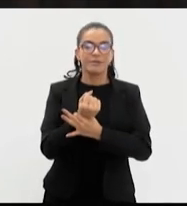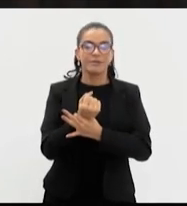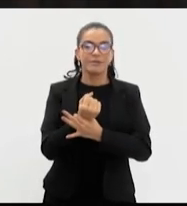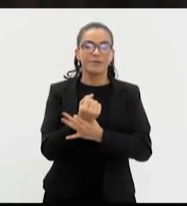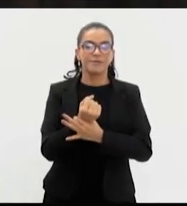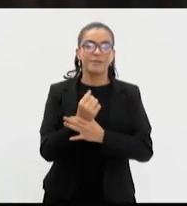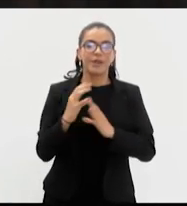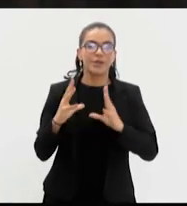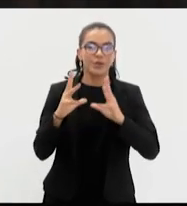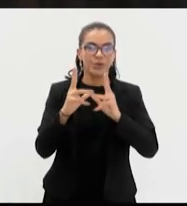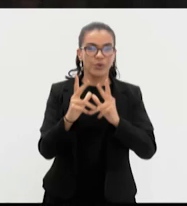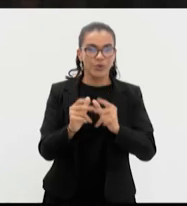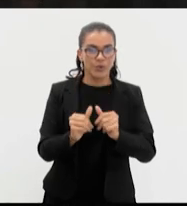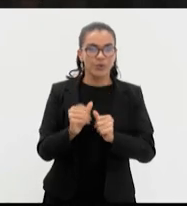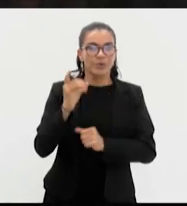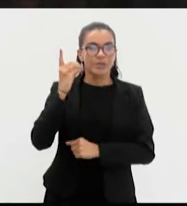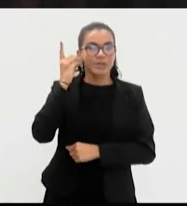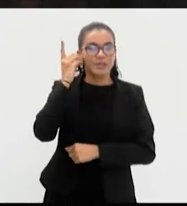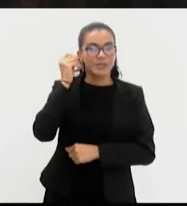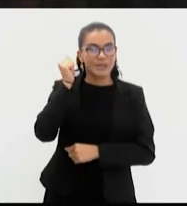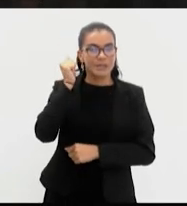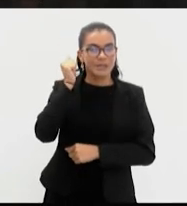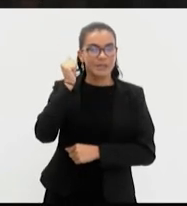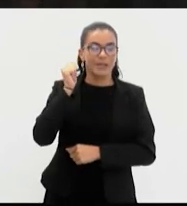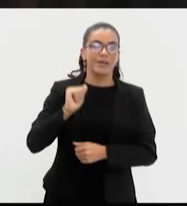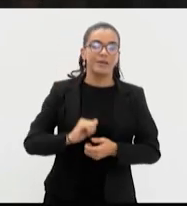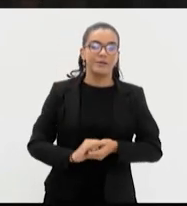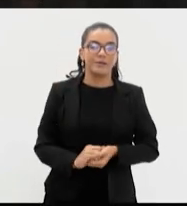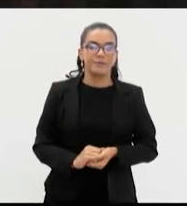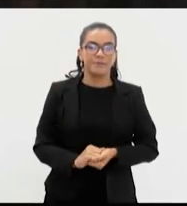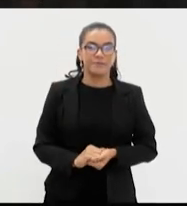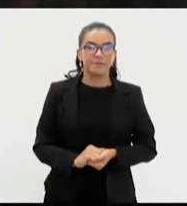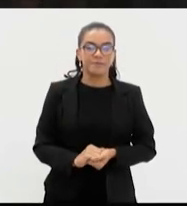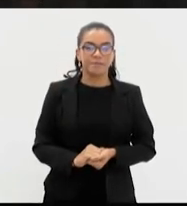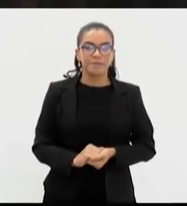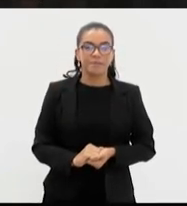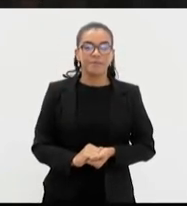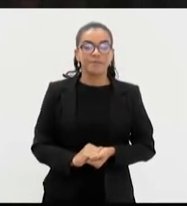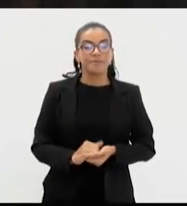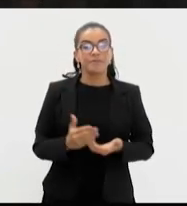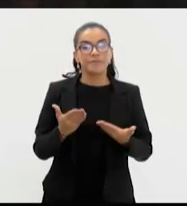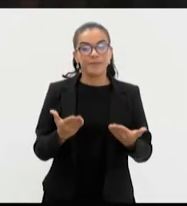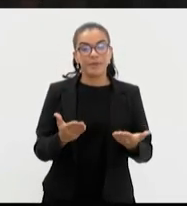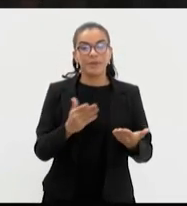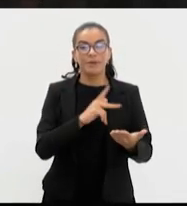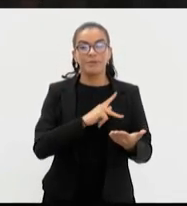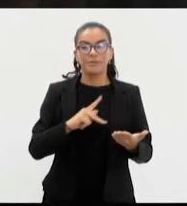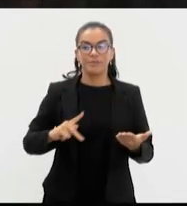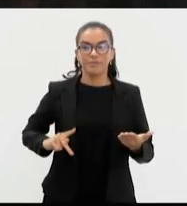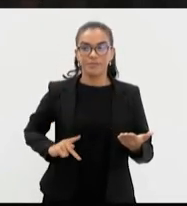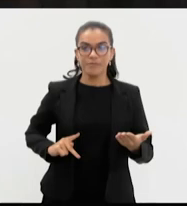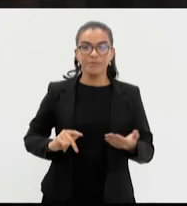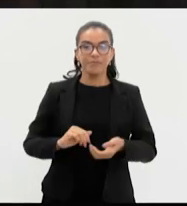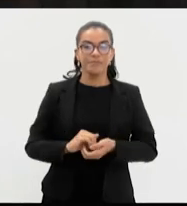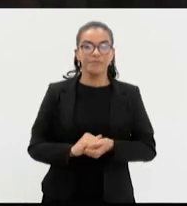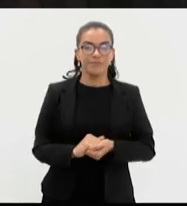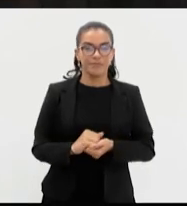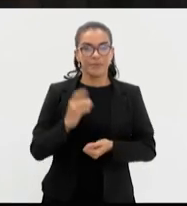aos deficientes auditivos senhor presidente senhoras